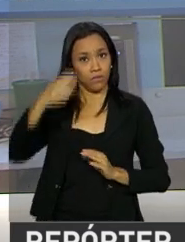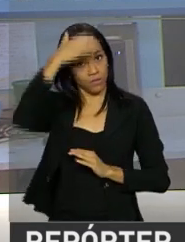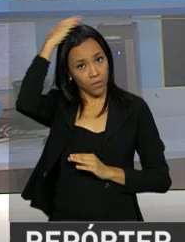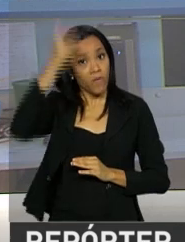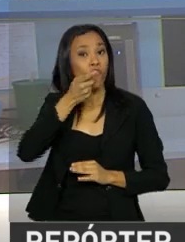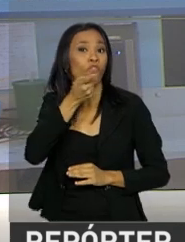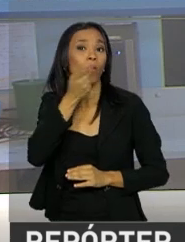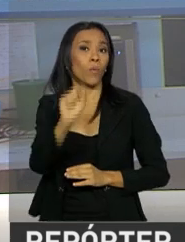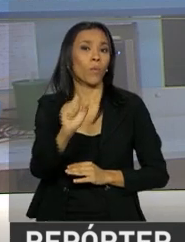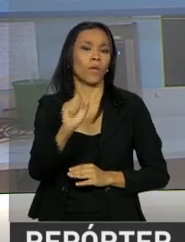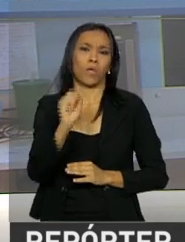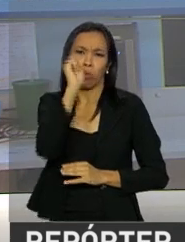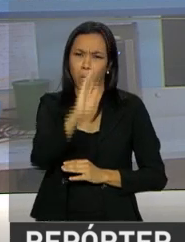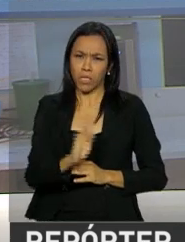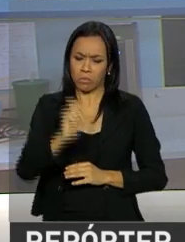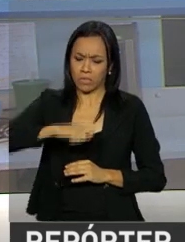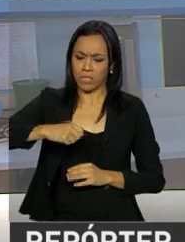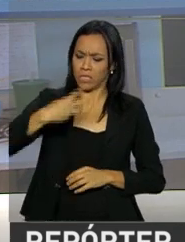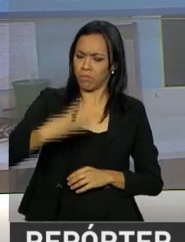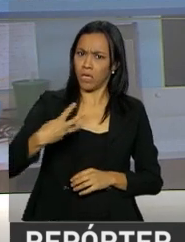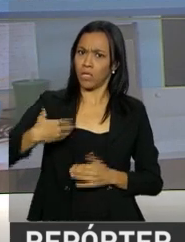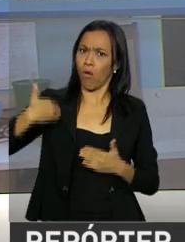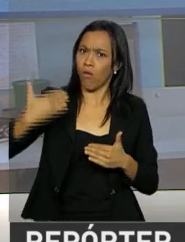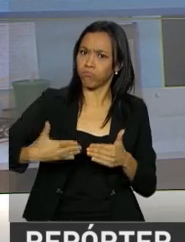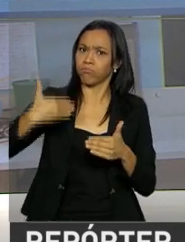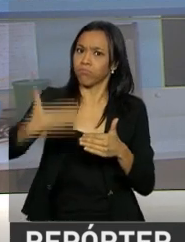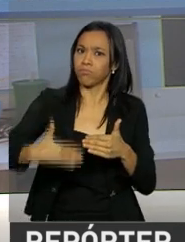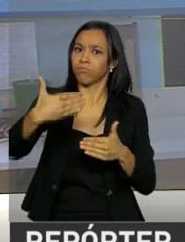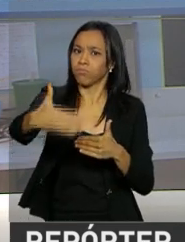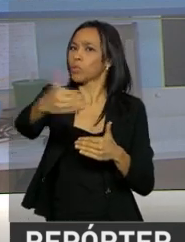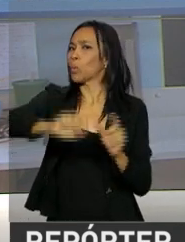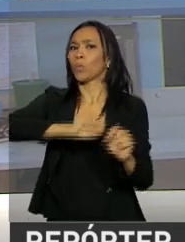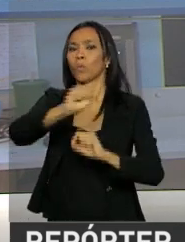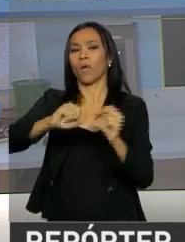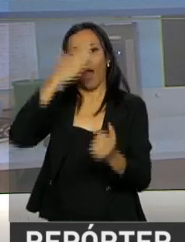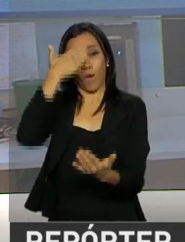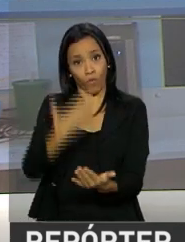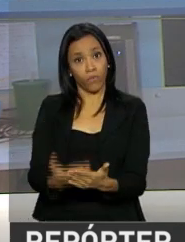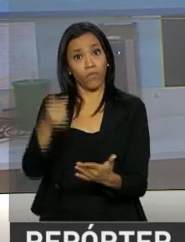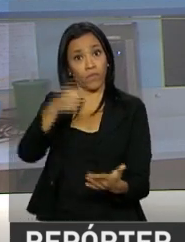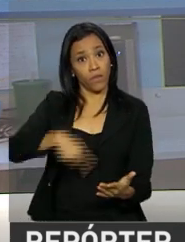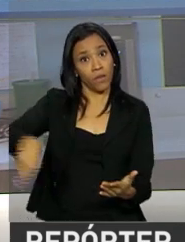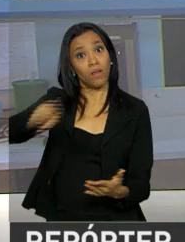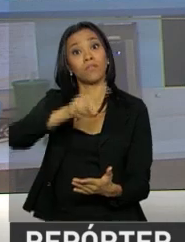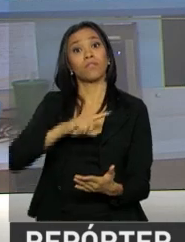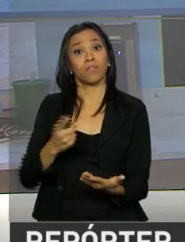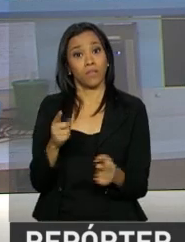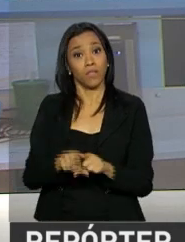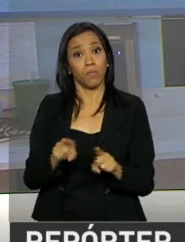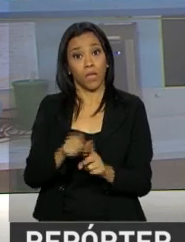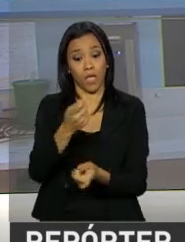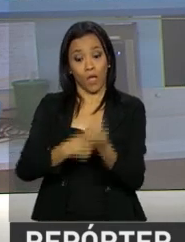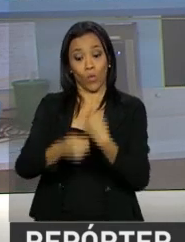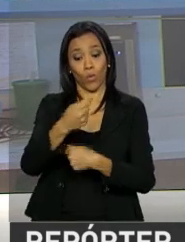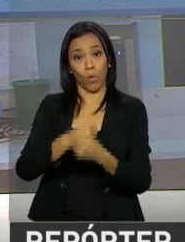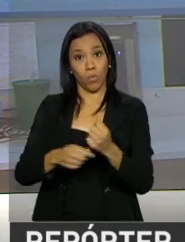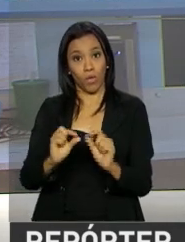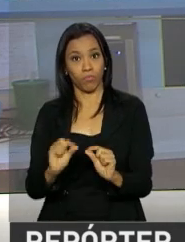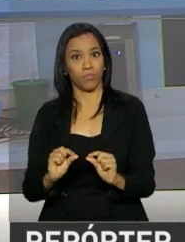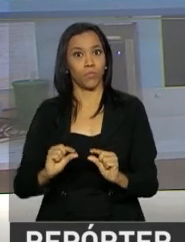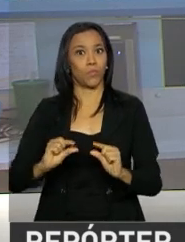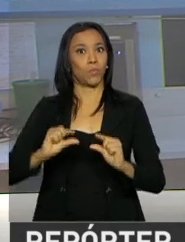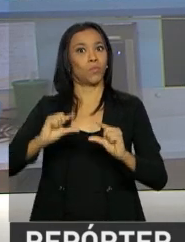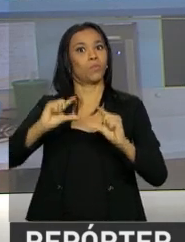avançou nos últimos 3 meses com o aumento da confiança e dos indicadores econômicos e disse que o